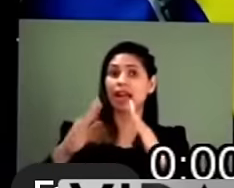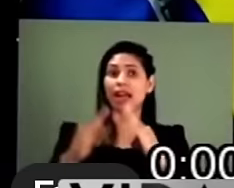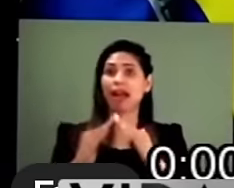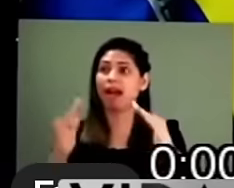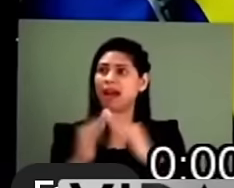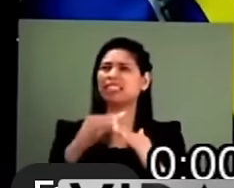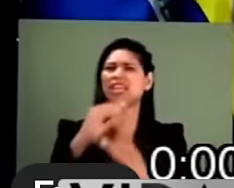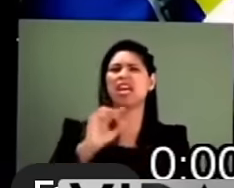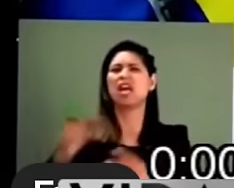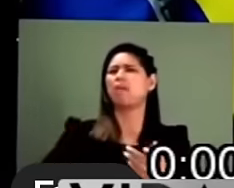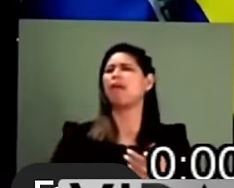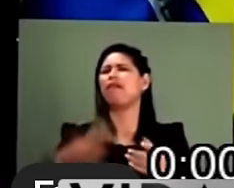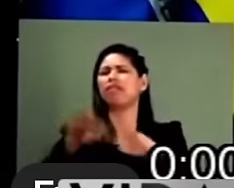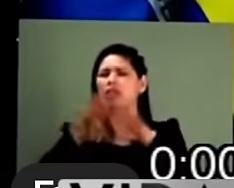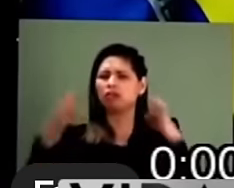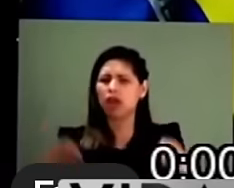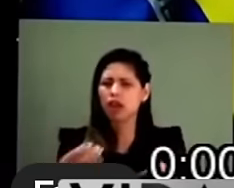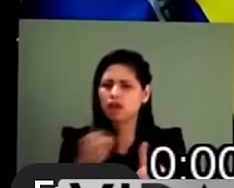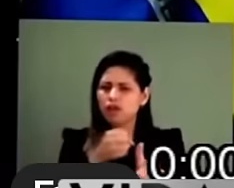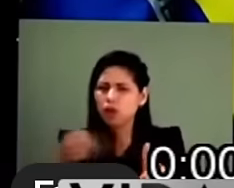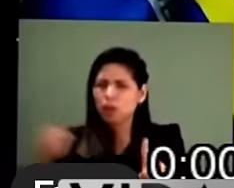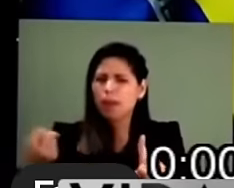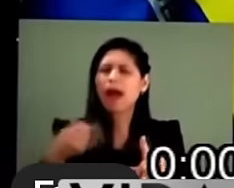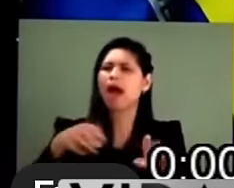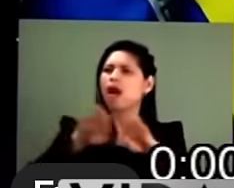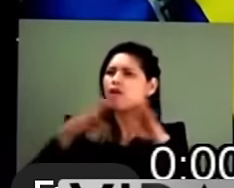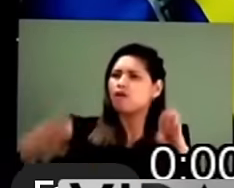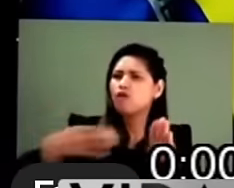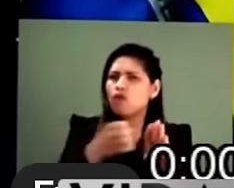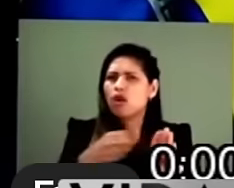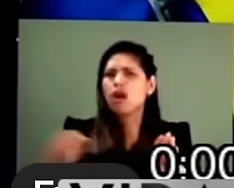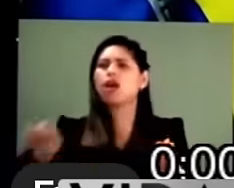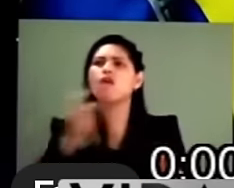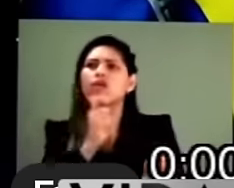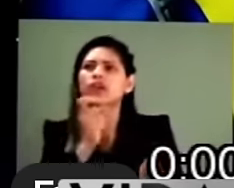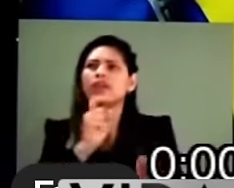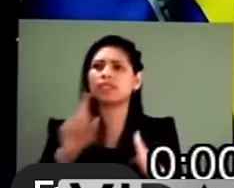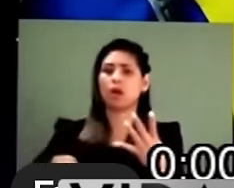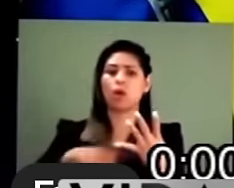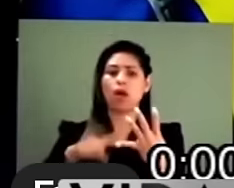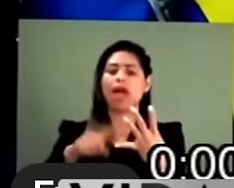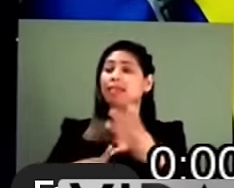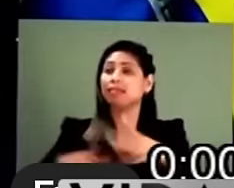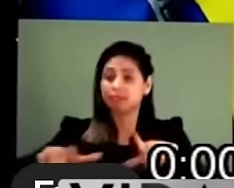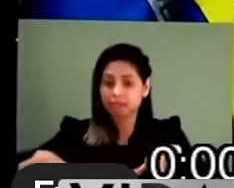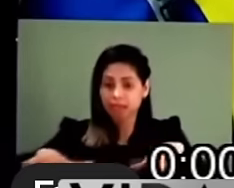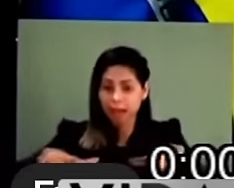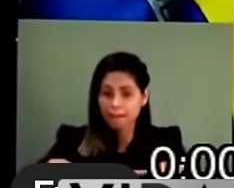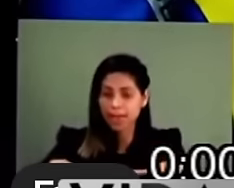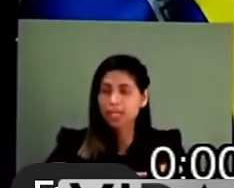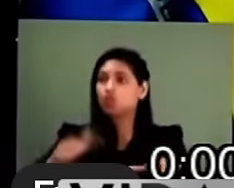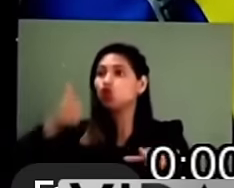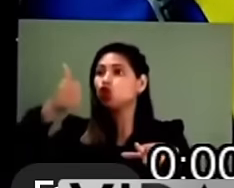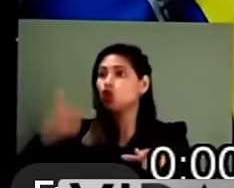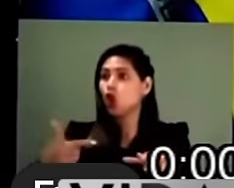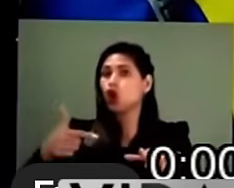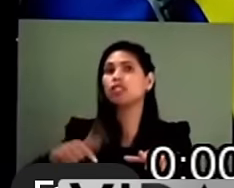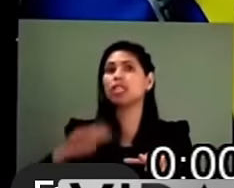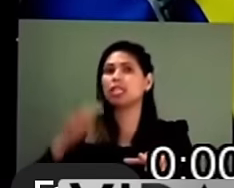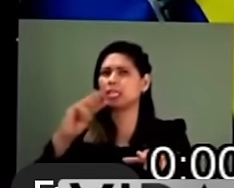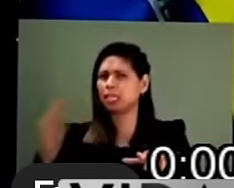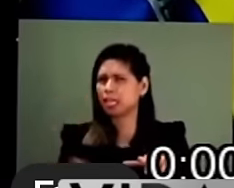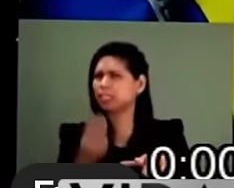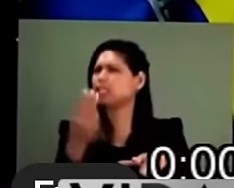fibrobar, refrigerador. Agora, isso aqui que me chama a atenção. Tapetes. 12 tapetes por 370 mil reais. É muito humilde,